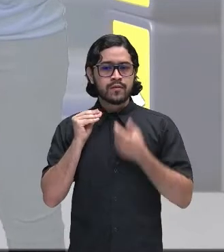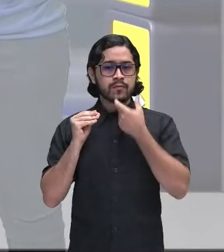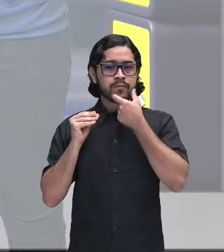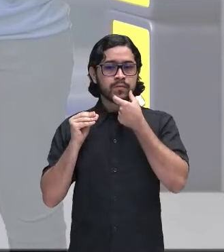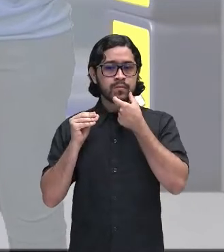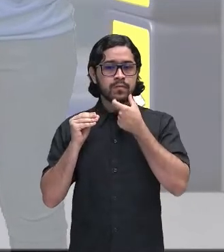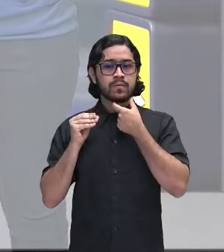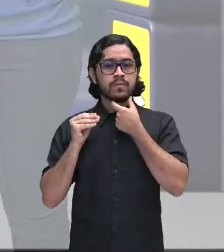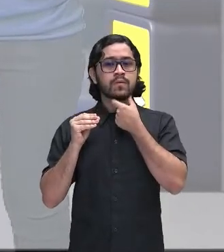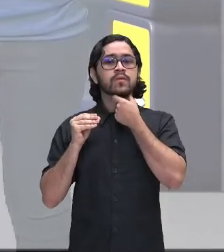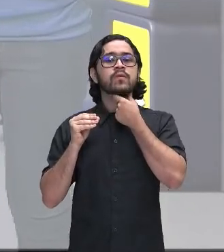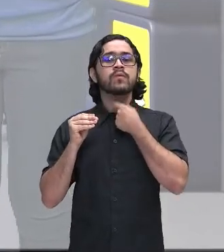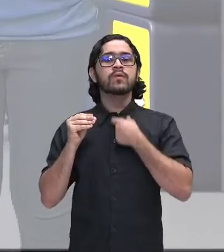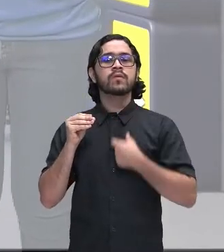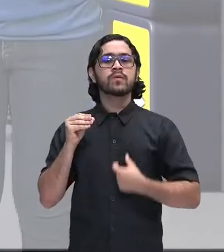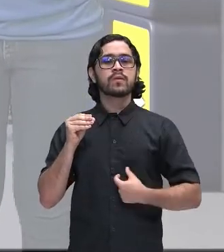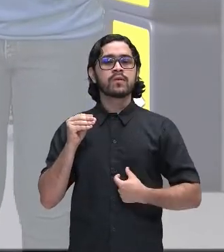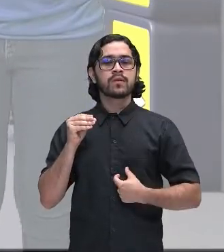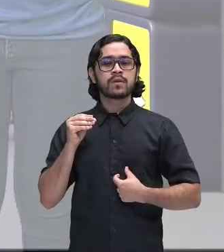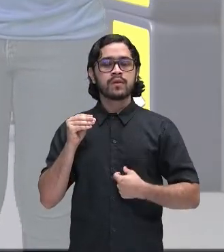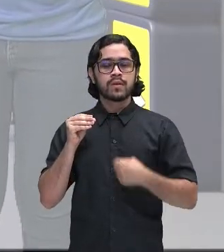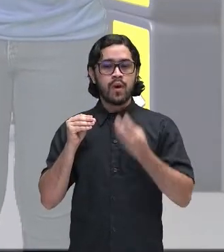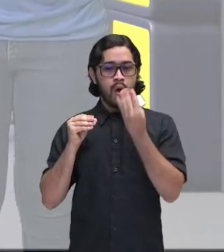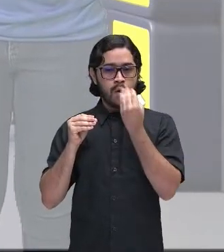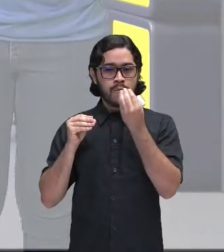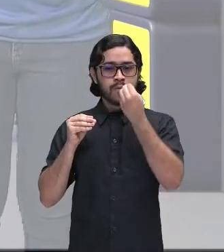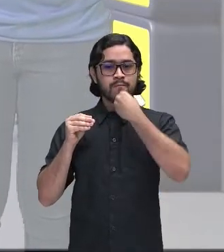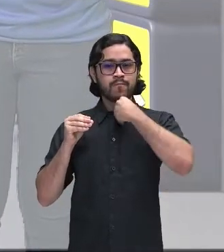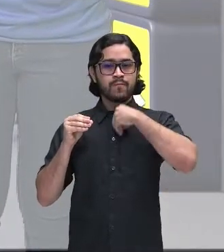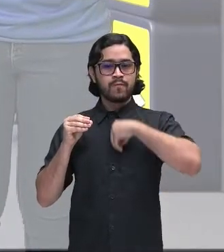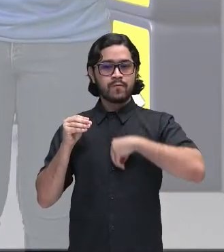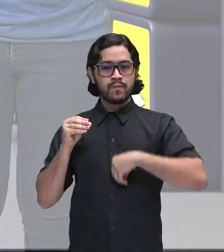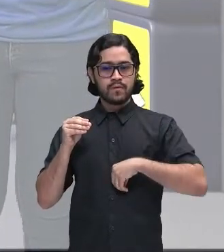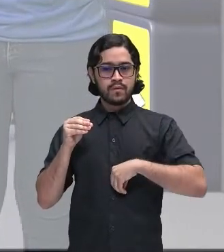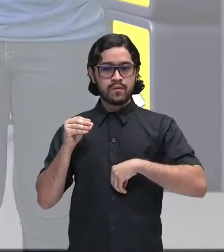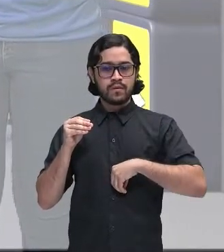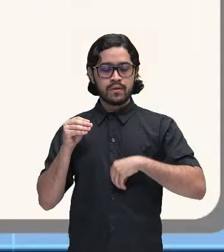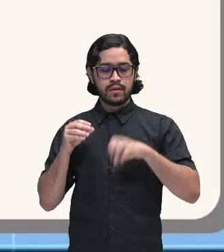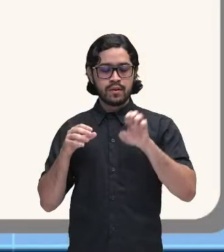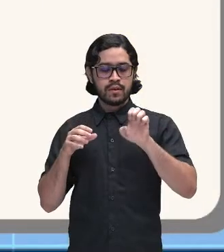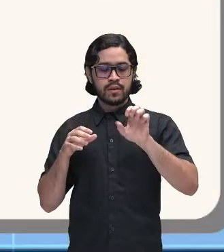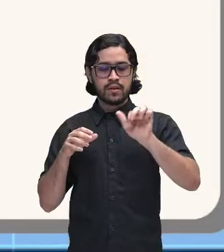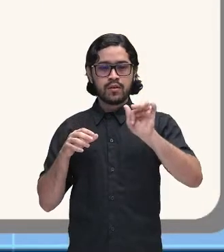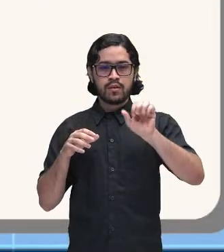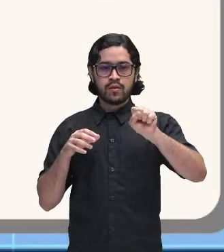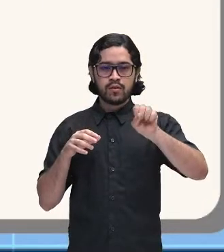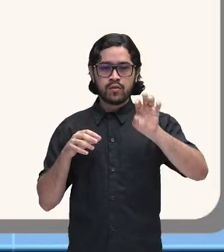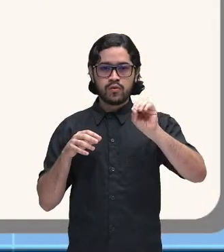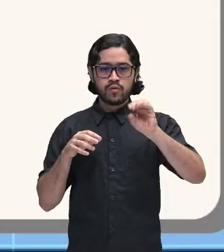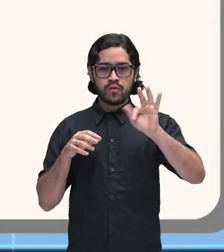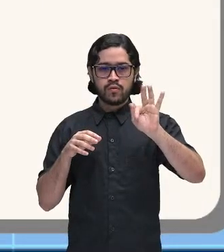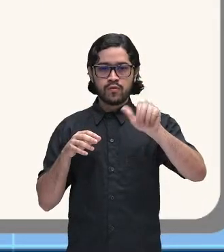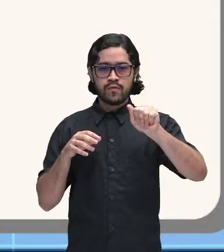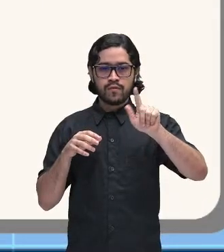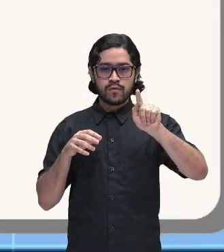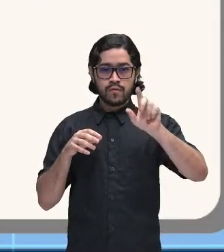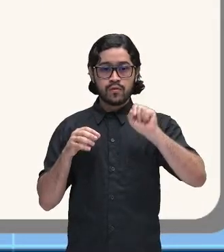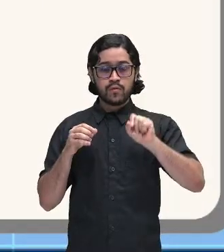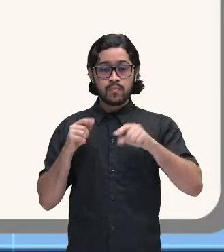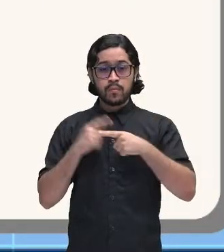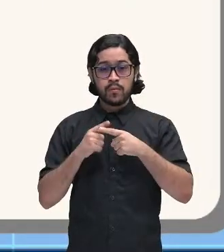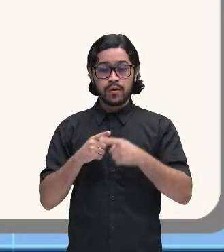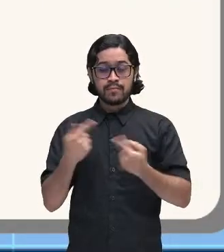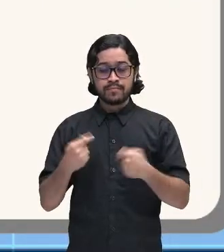esôfago. Se é o ar que está entrando, nós temos o fechamento do esôfago para o ar passar diretamente e